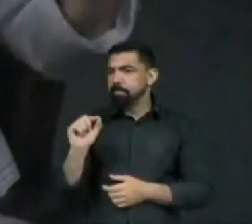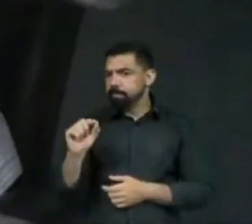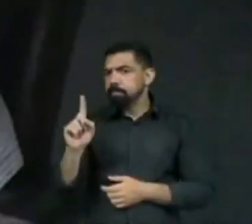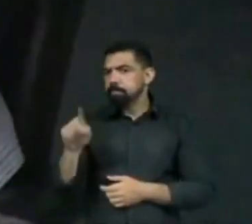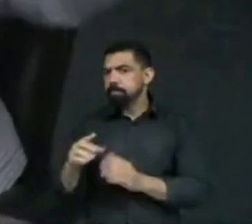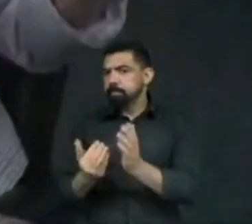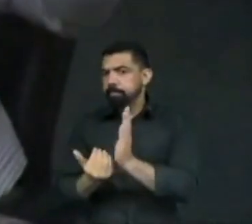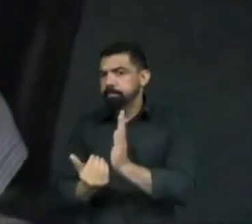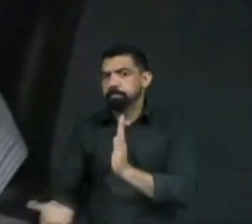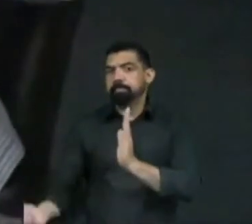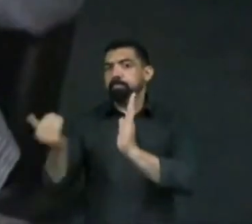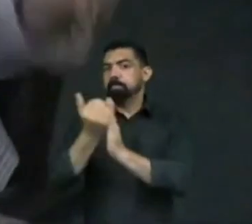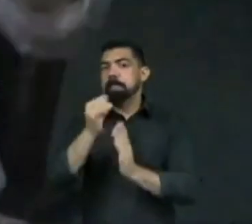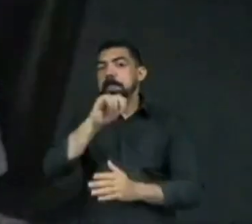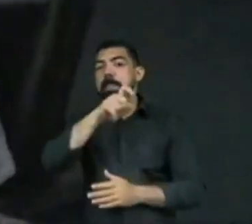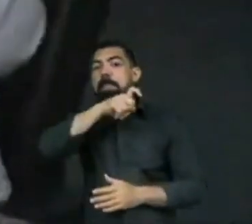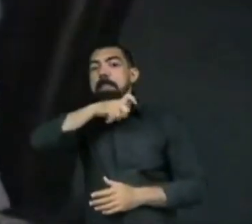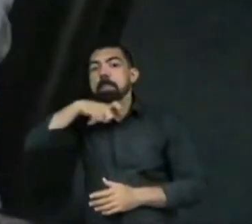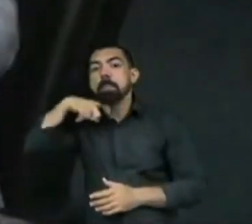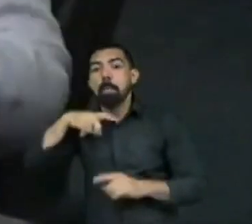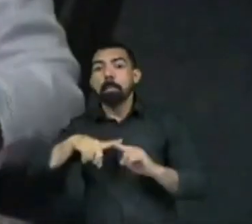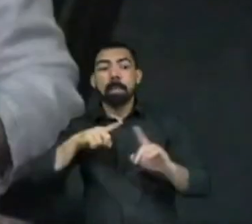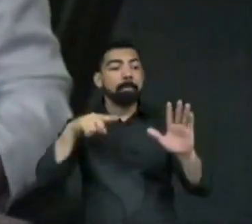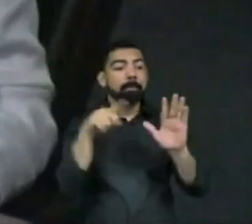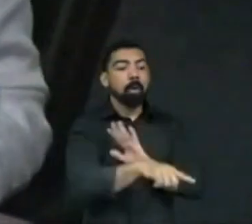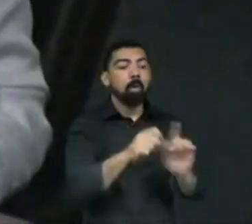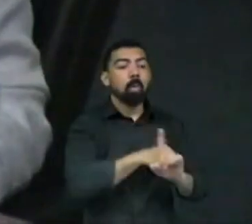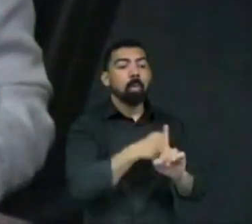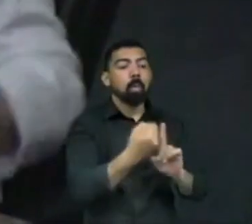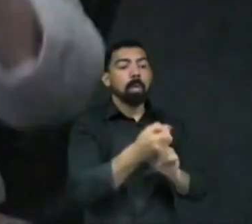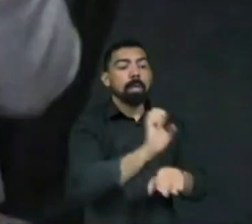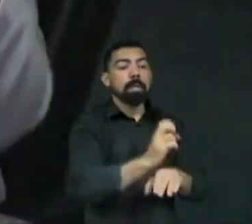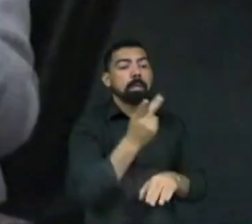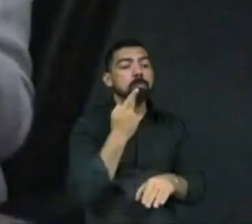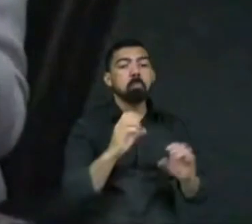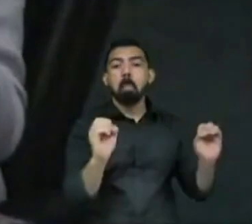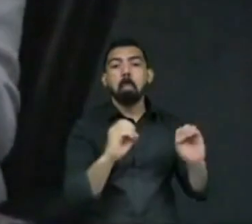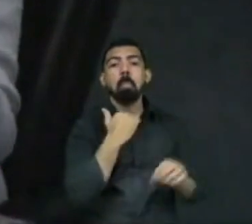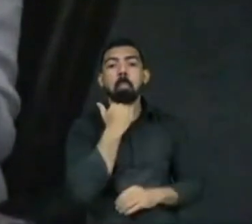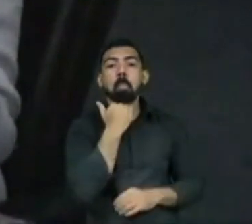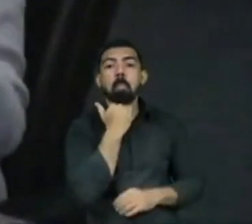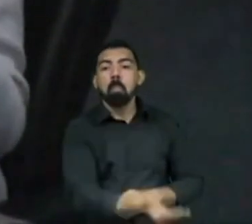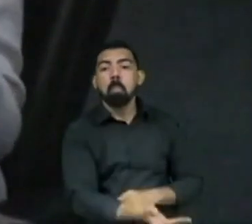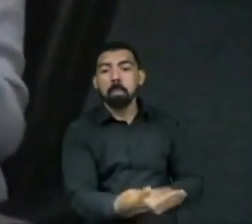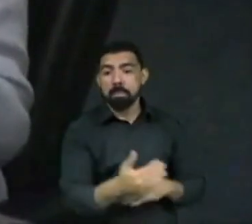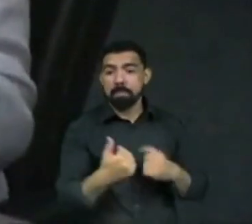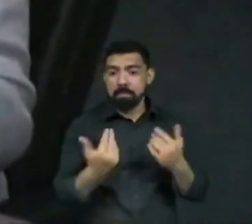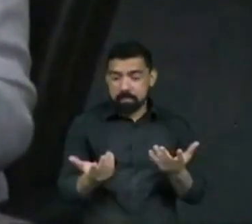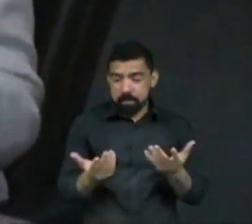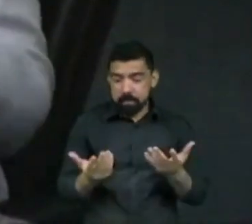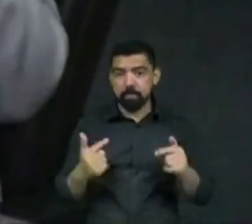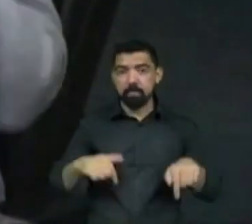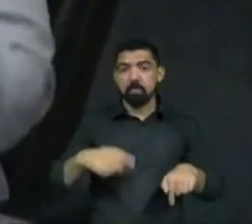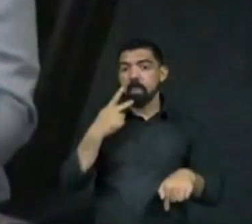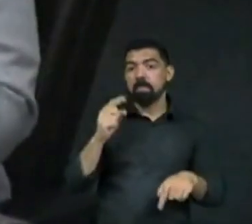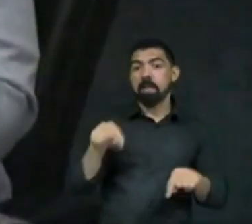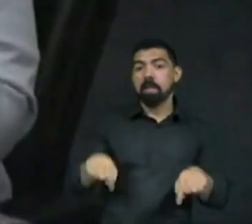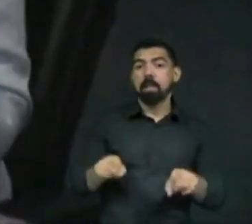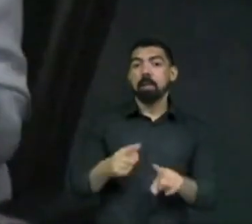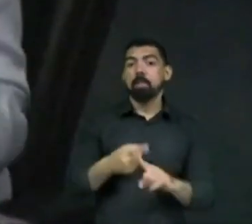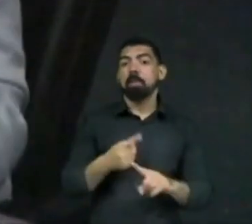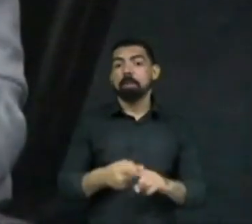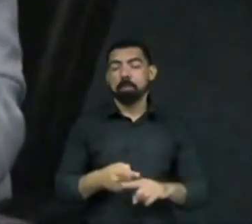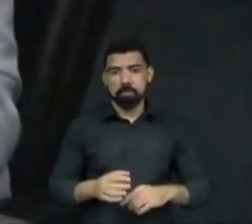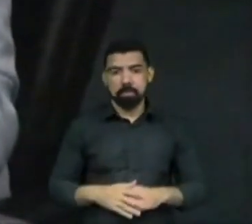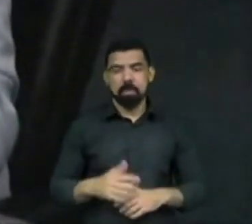de impostos sem ouvir a população do estado do Ceará. E eu falo aqui porque